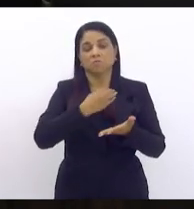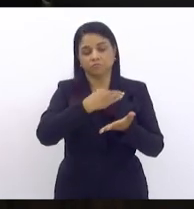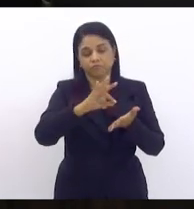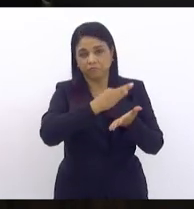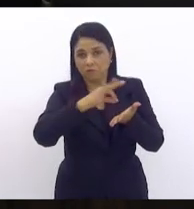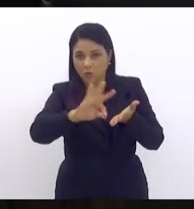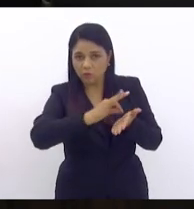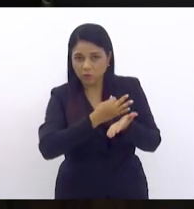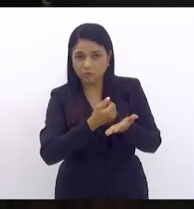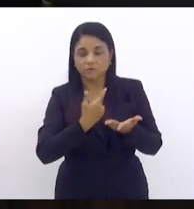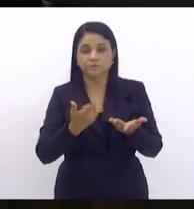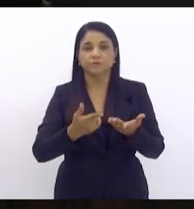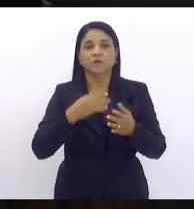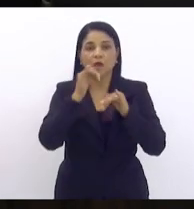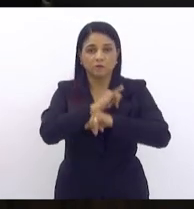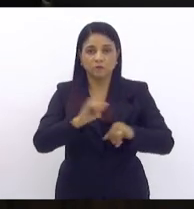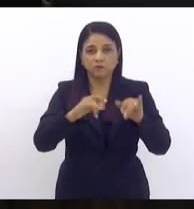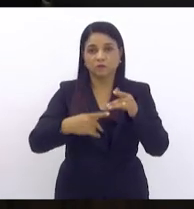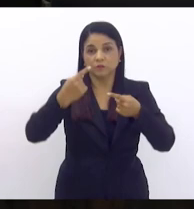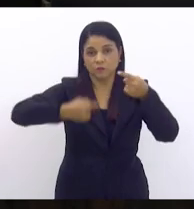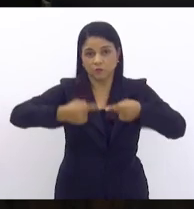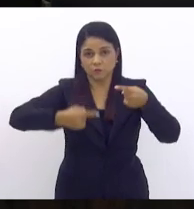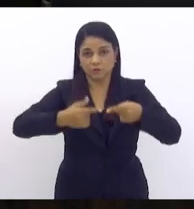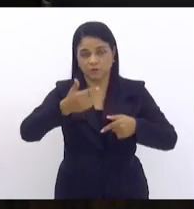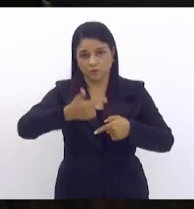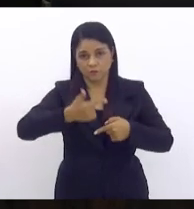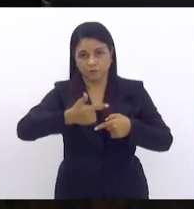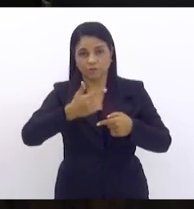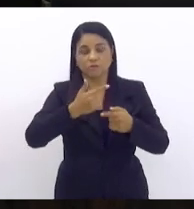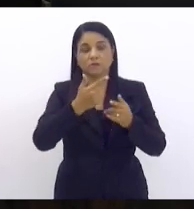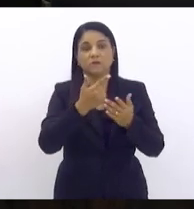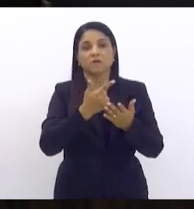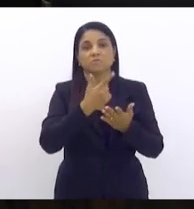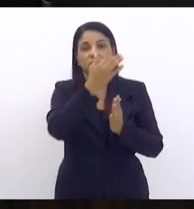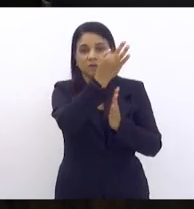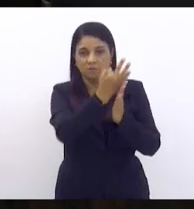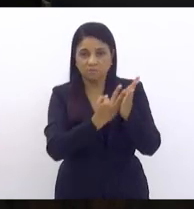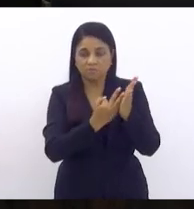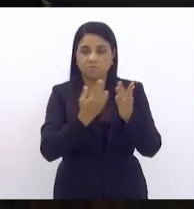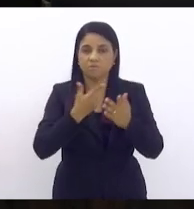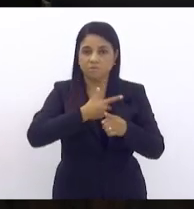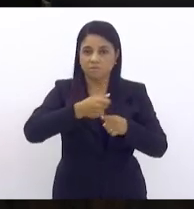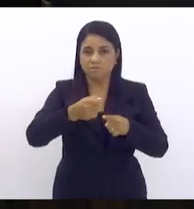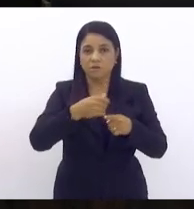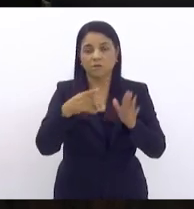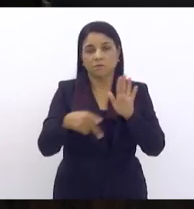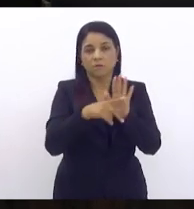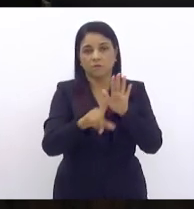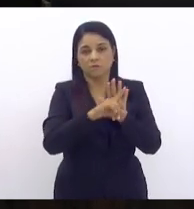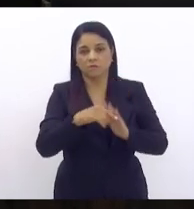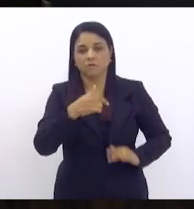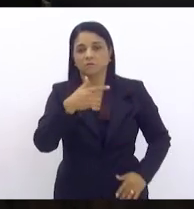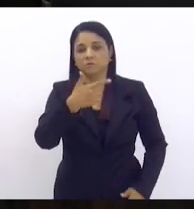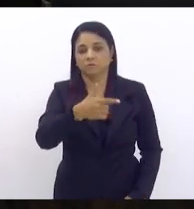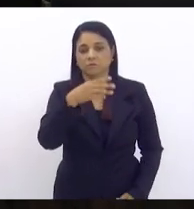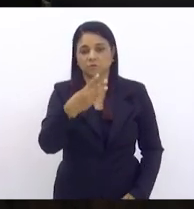autógrafo. Anuncio. Em segunda discussão, redação do vencido. Projeto de lei número 237-A